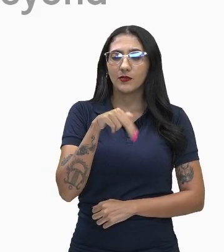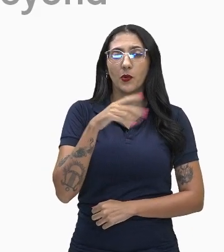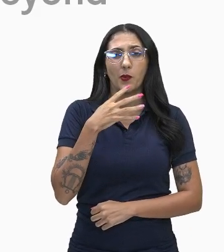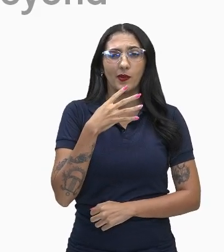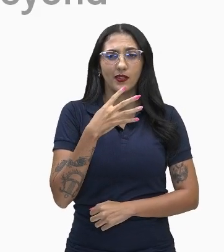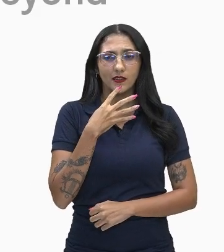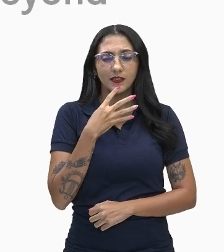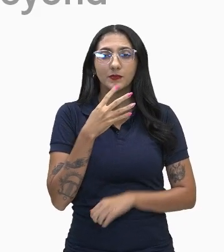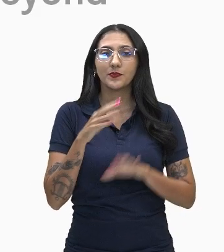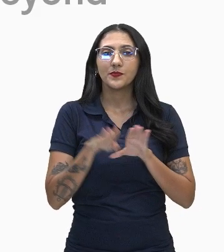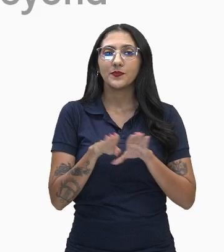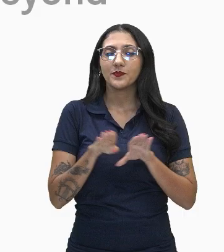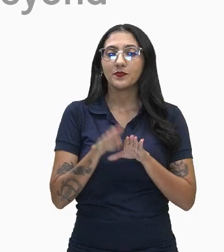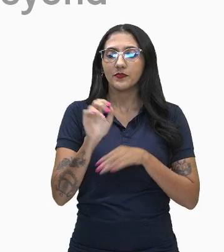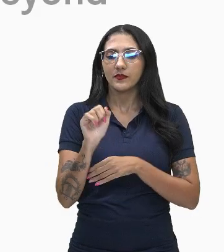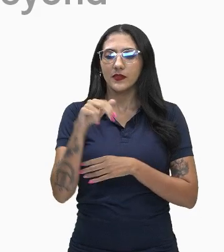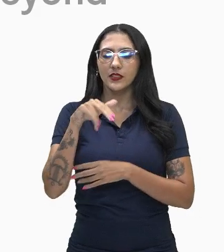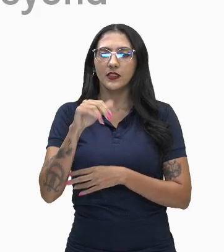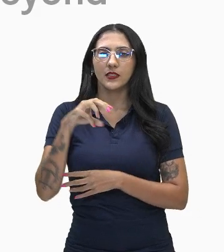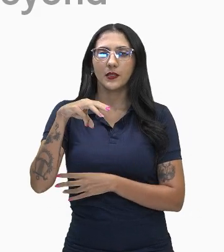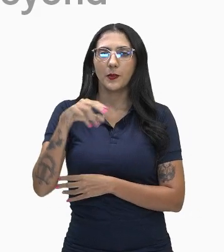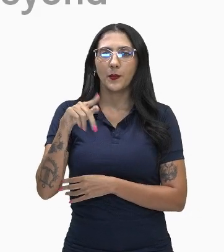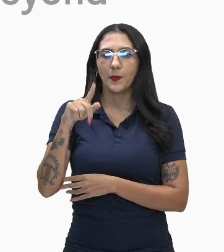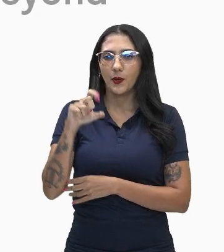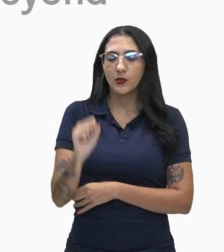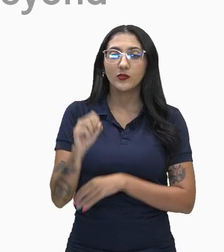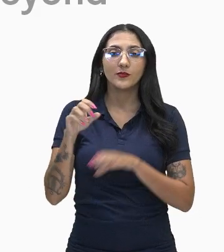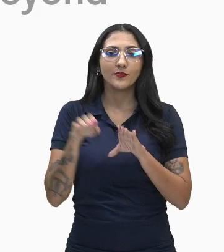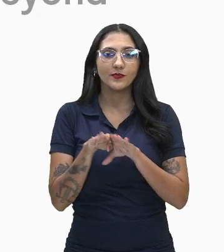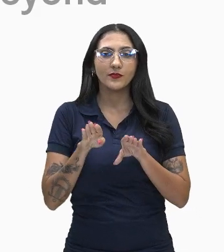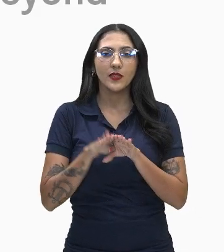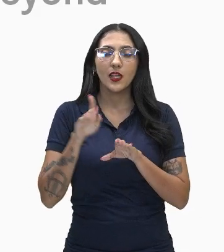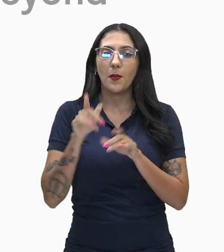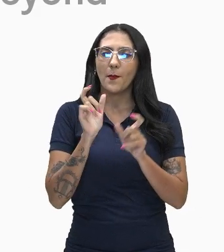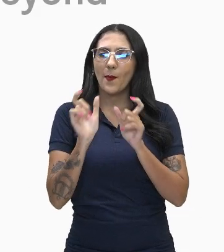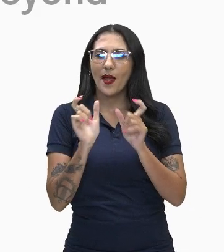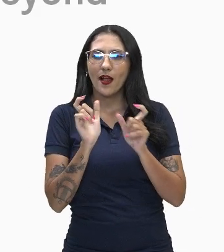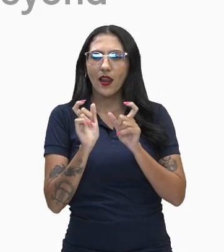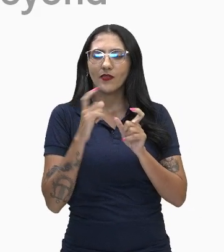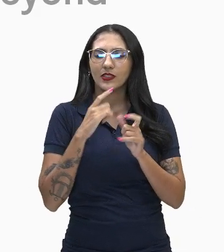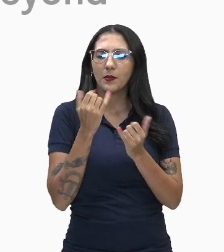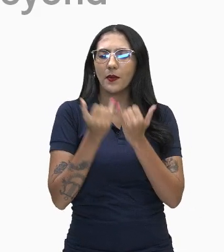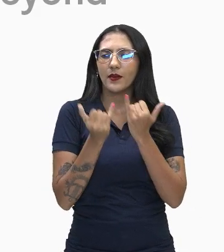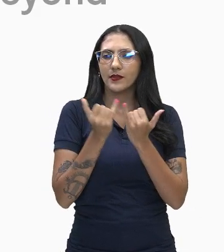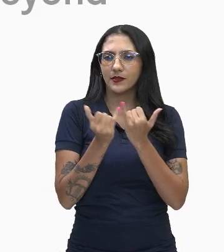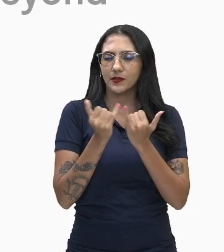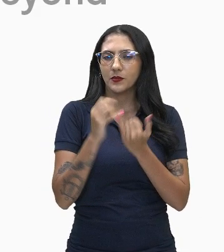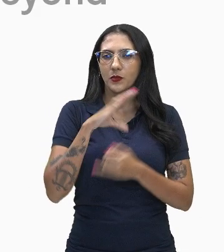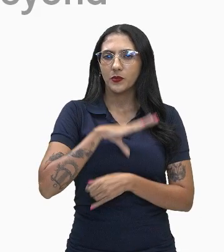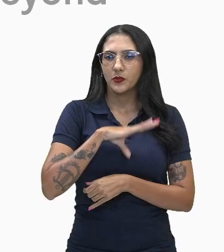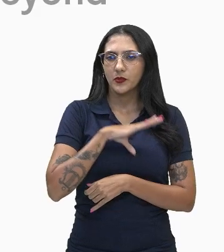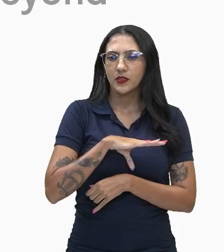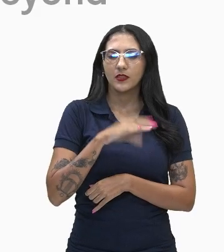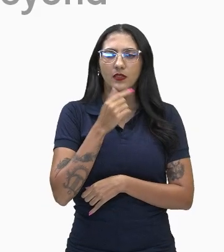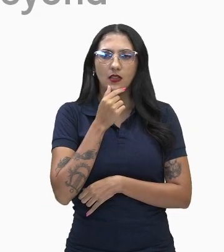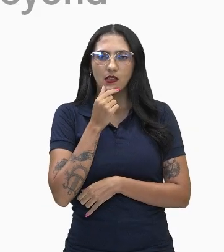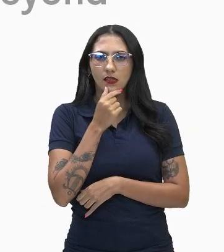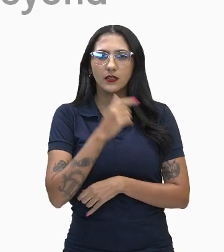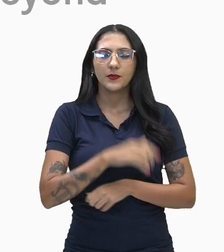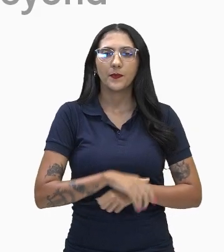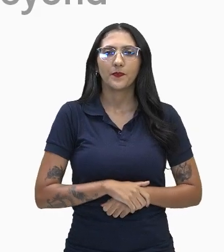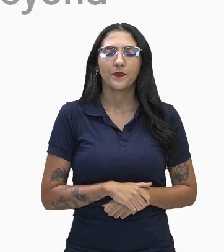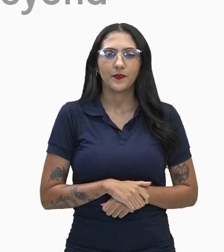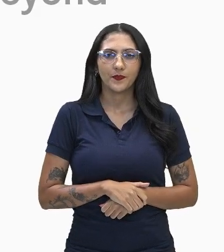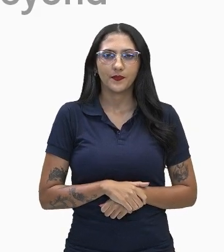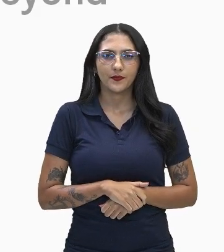palavra cognata, eu vou já falar para vocês um pouquinho mais sobre as palavras cognatas. Então, são 7 animals